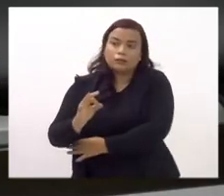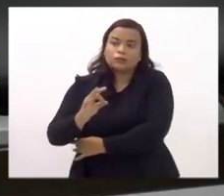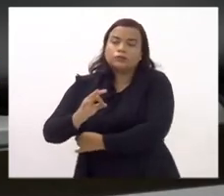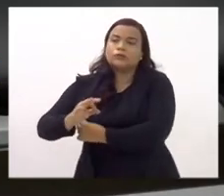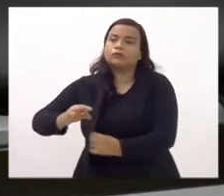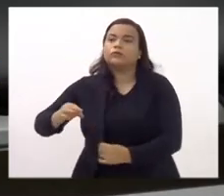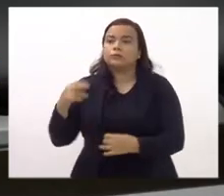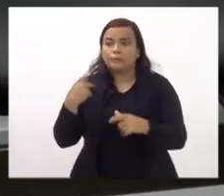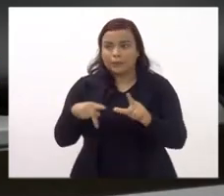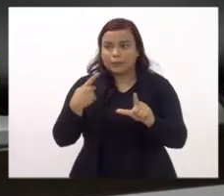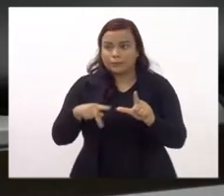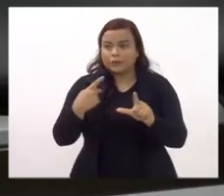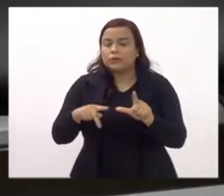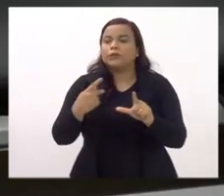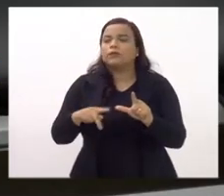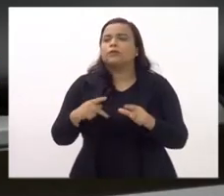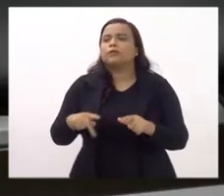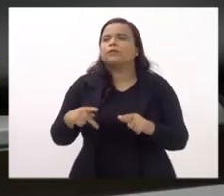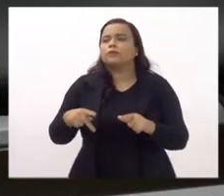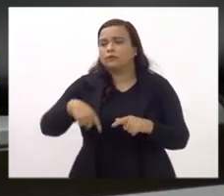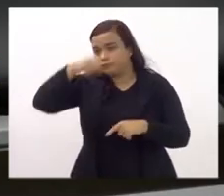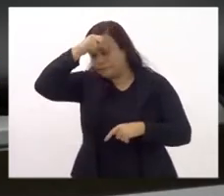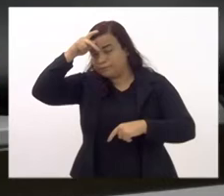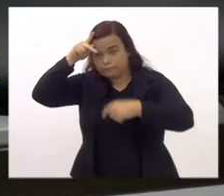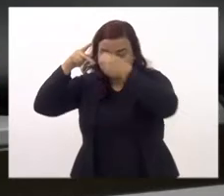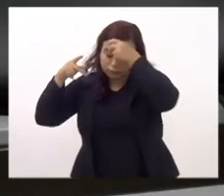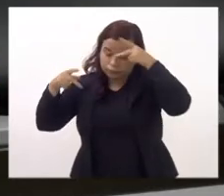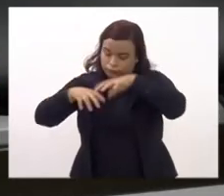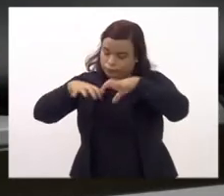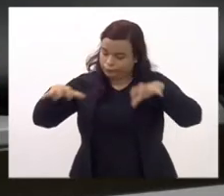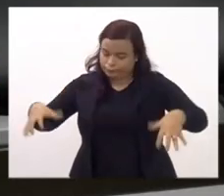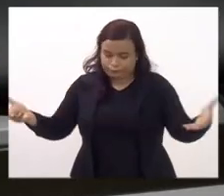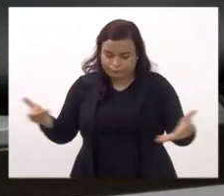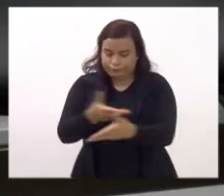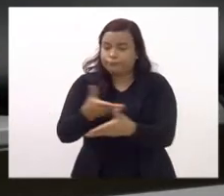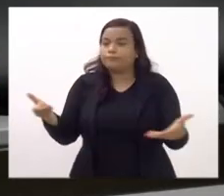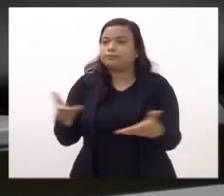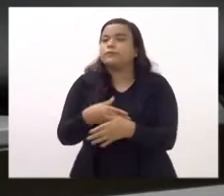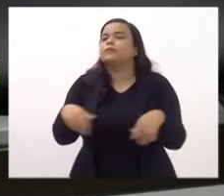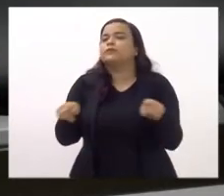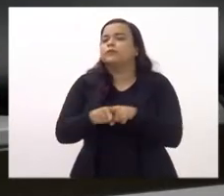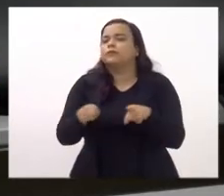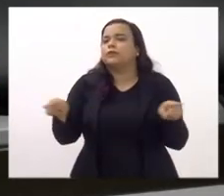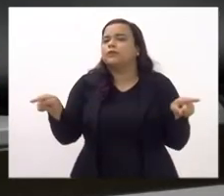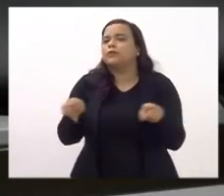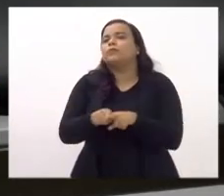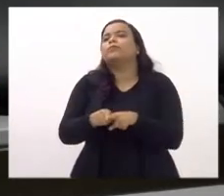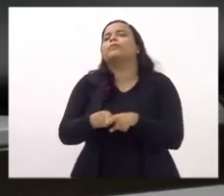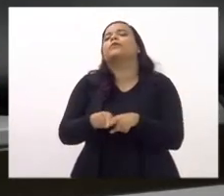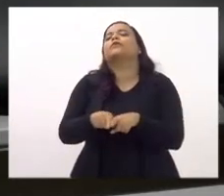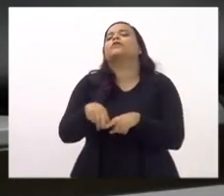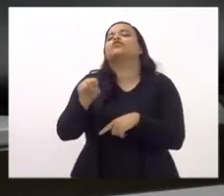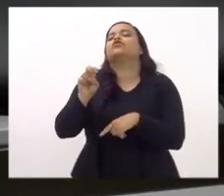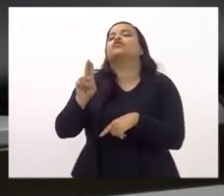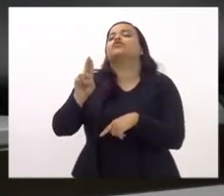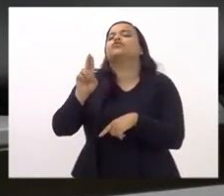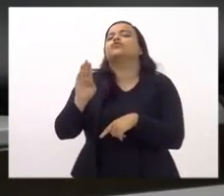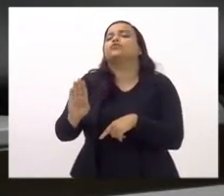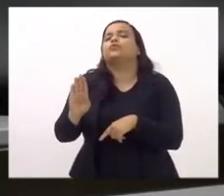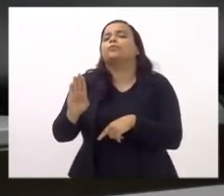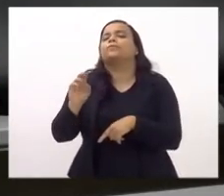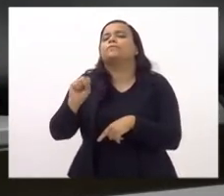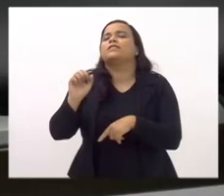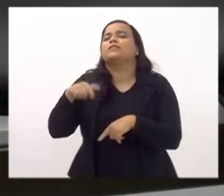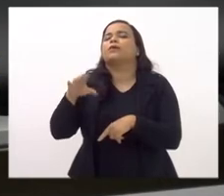passe livre intermunicipal, mas também o passe livre municipal dos estudantes subsequentes na cidade do Rio de Janeiro, que é um direito que também a gente não tem